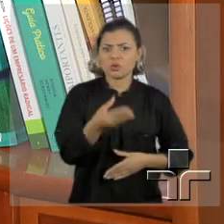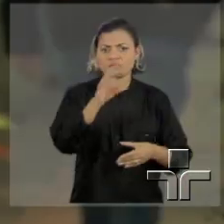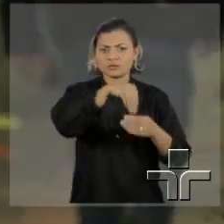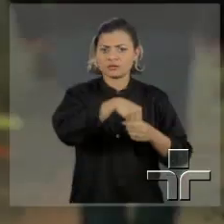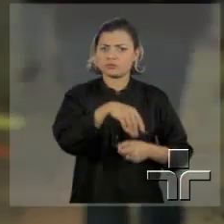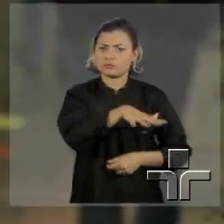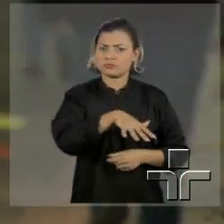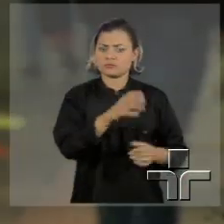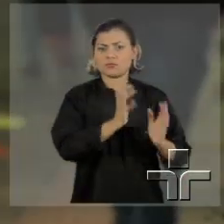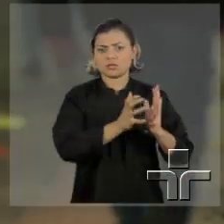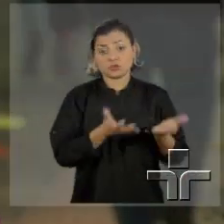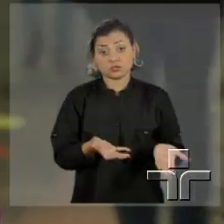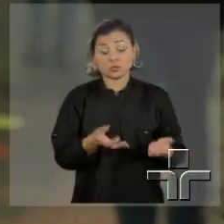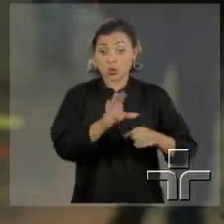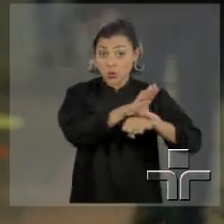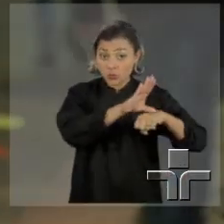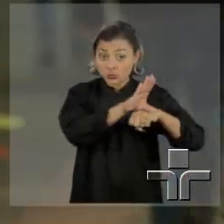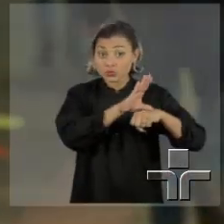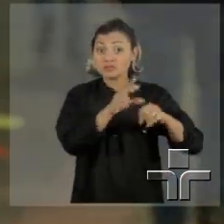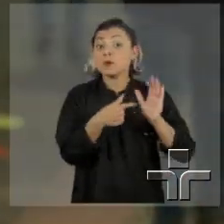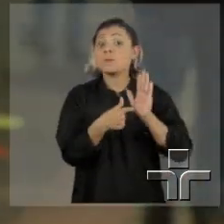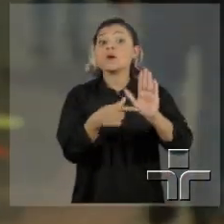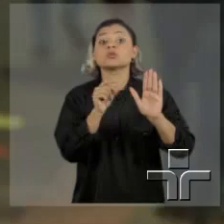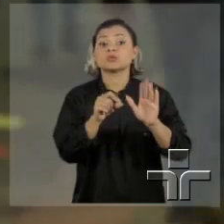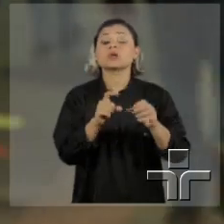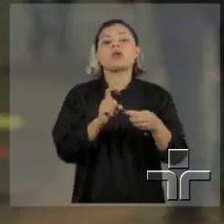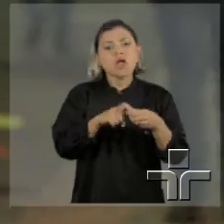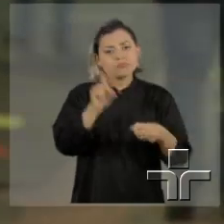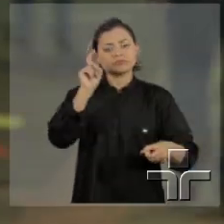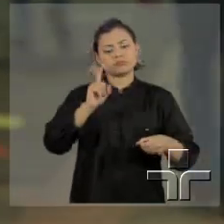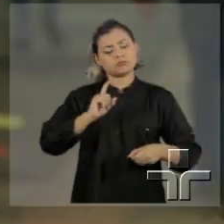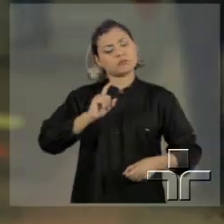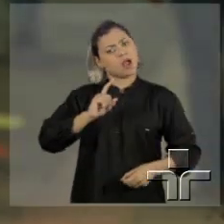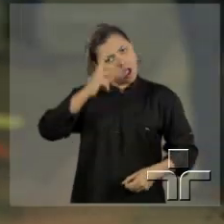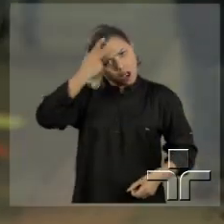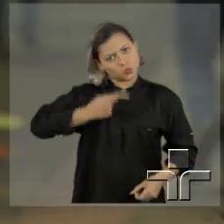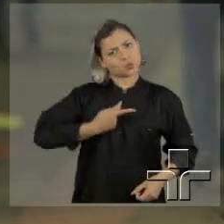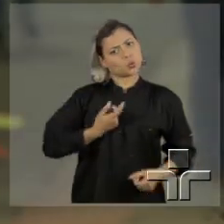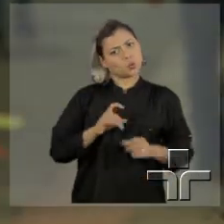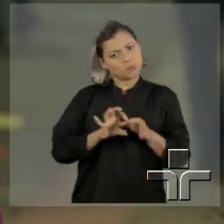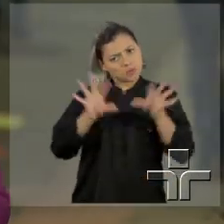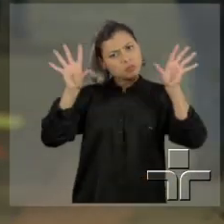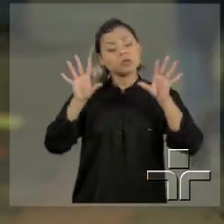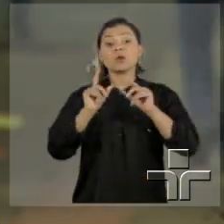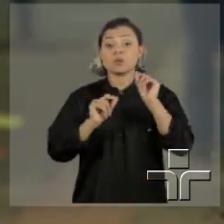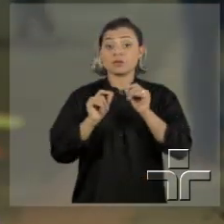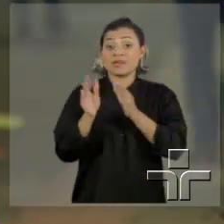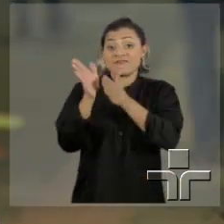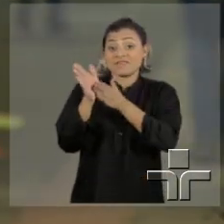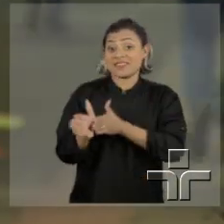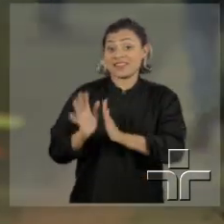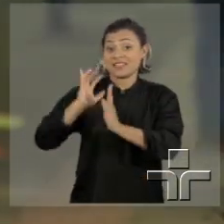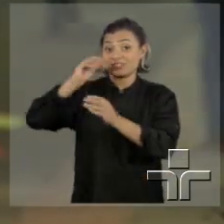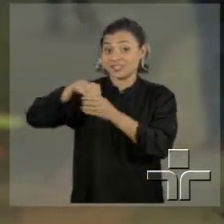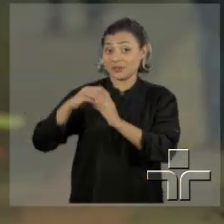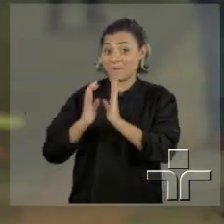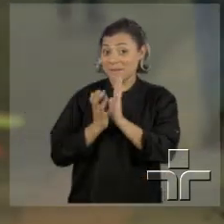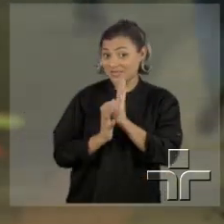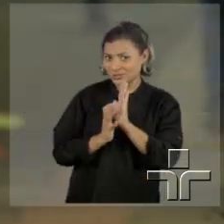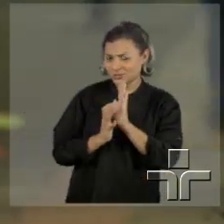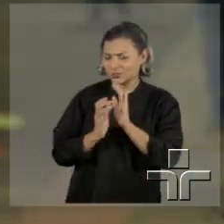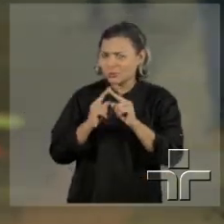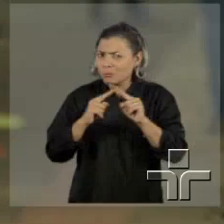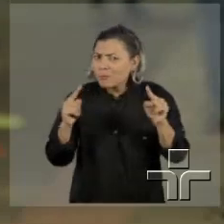partido, né? A Constituição dá autonomia às legendas para definir as regras sobre fidelidade partidária e, ao